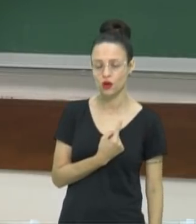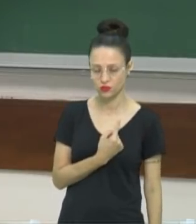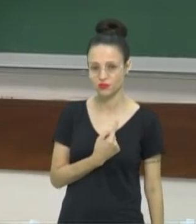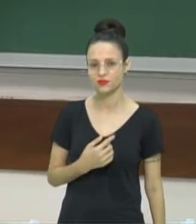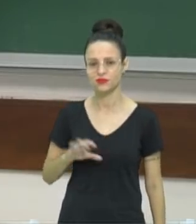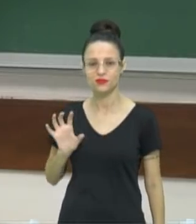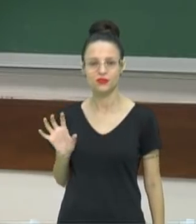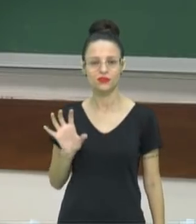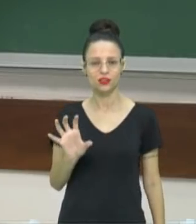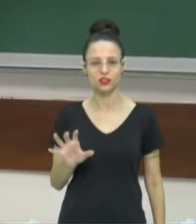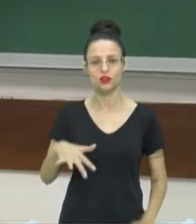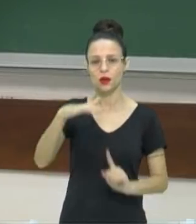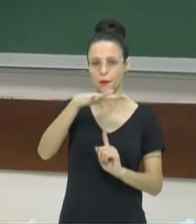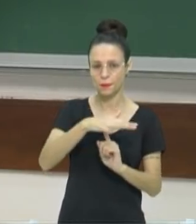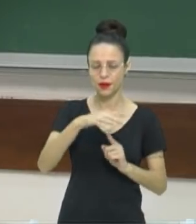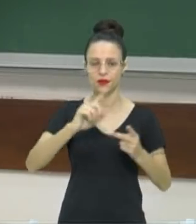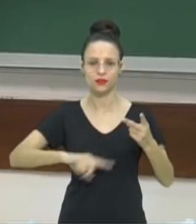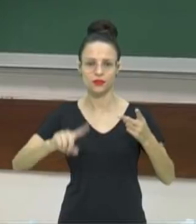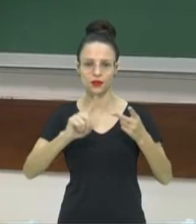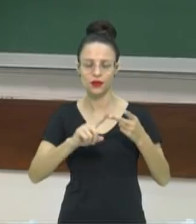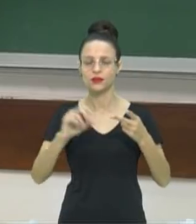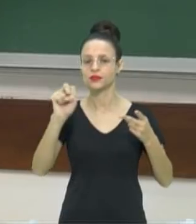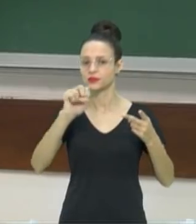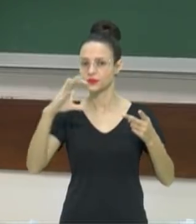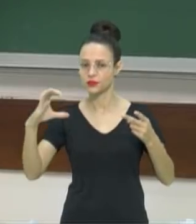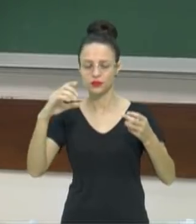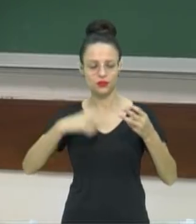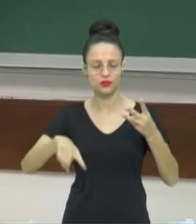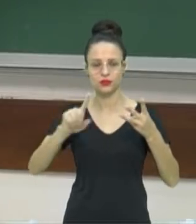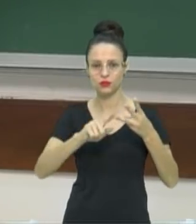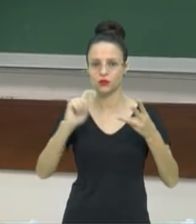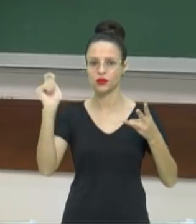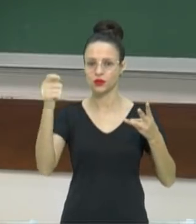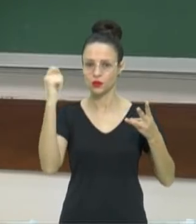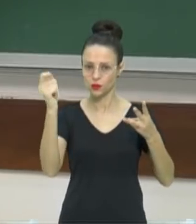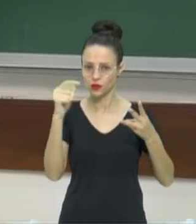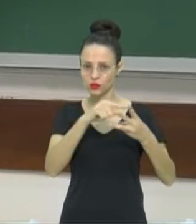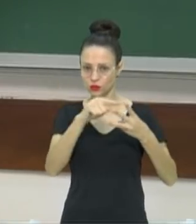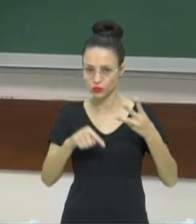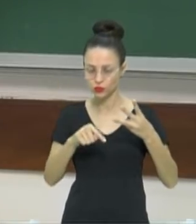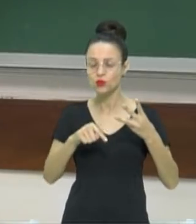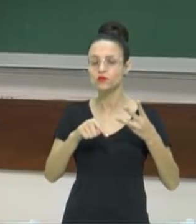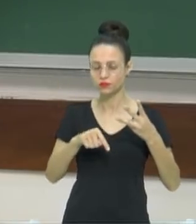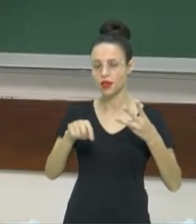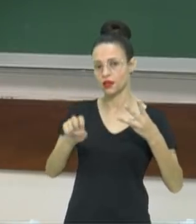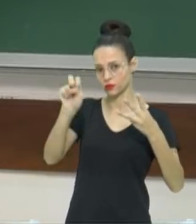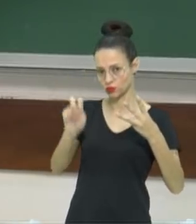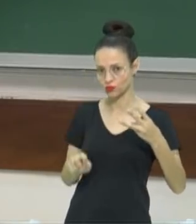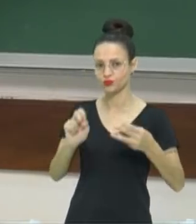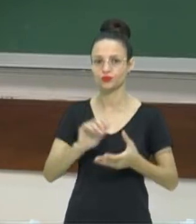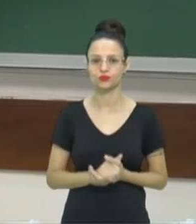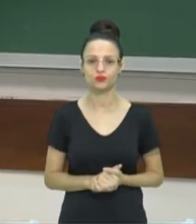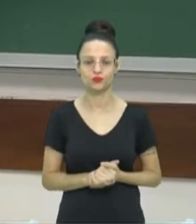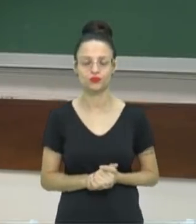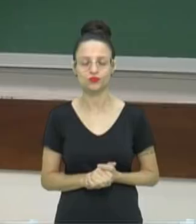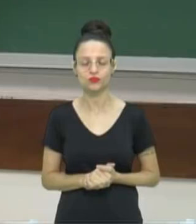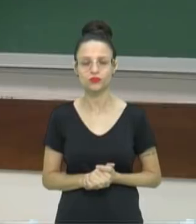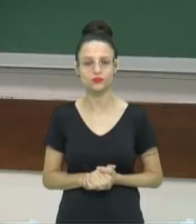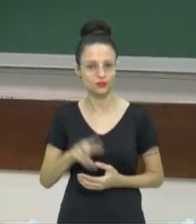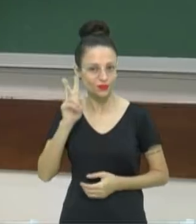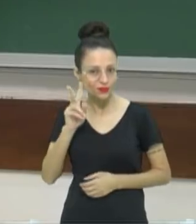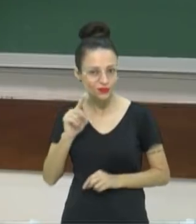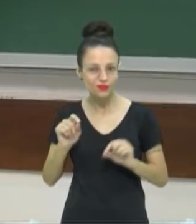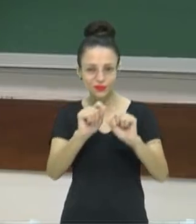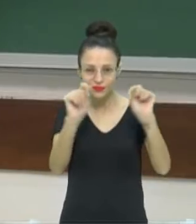estamos falando do Paraná, estamos falando de Santa Catarina, estamos falando do Rio Grande do Sul, certo? Então, só relembrando ali para